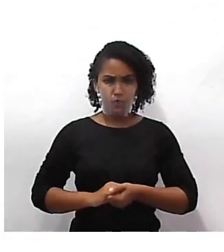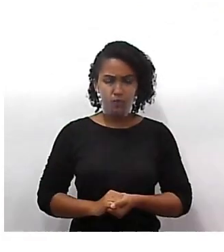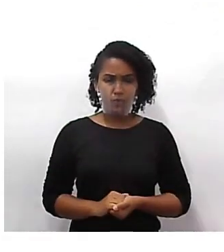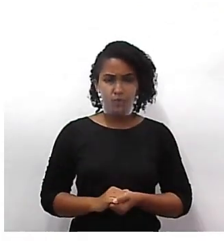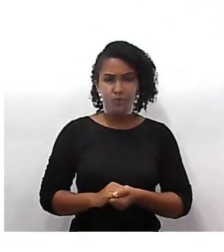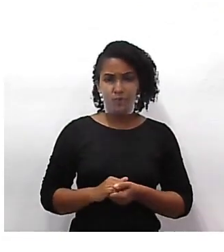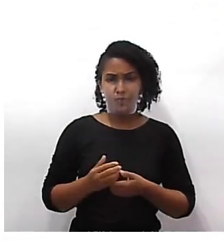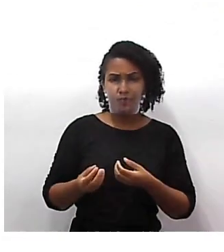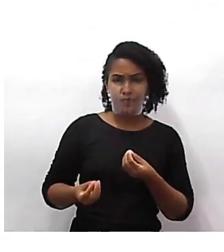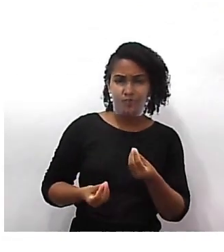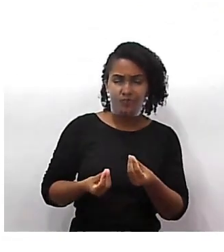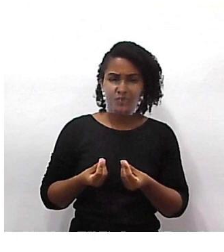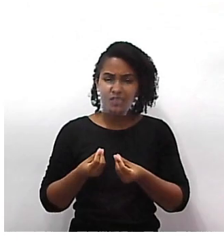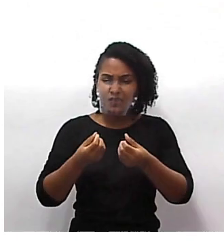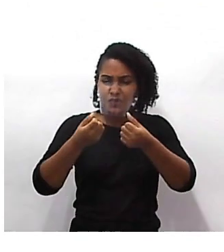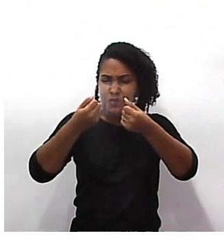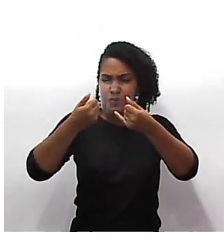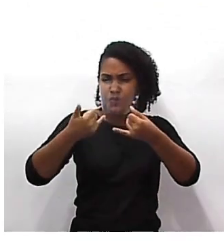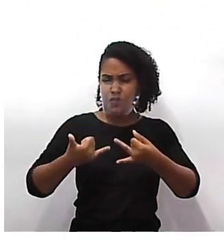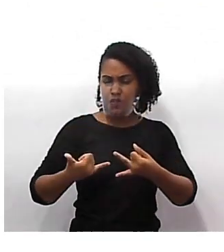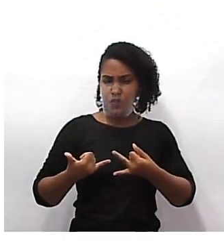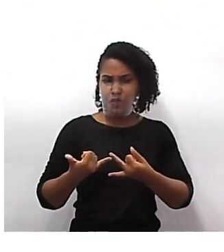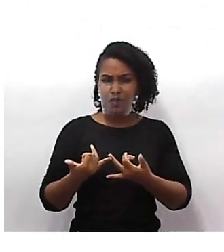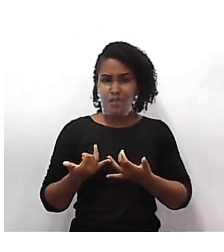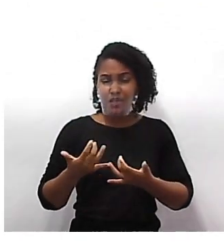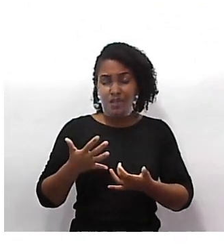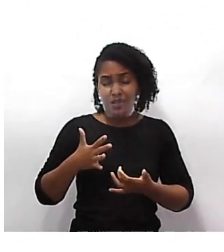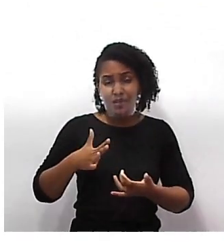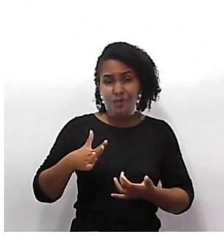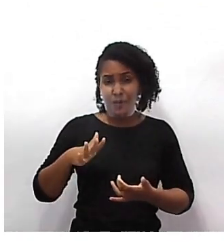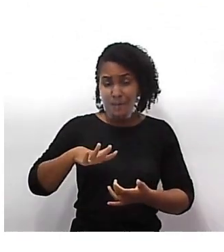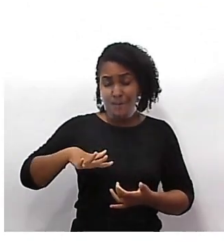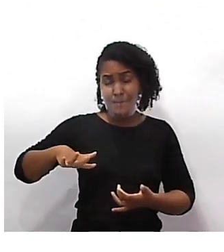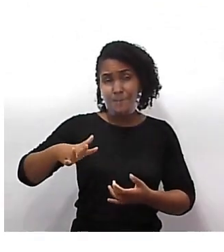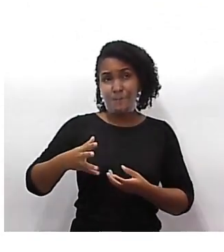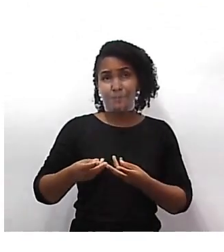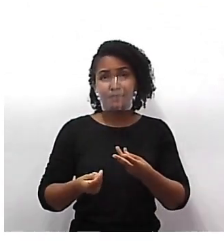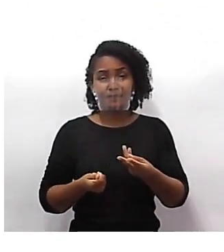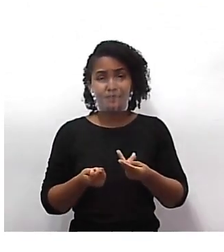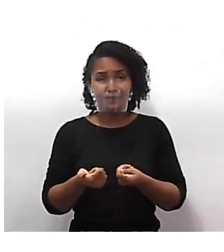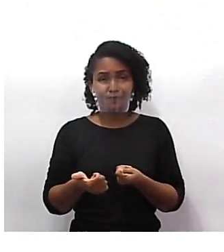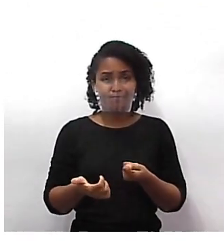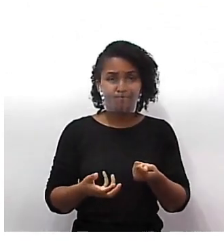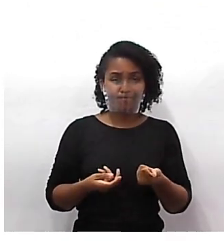dando uma definição de uma forma mais